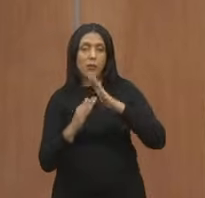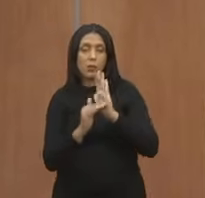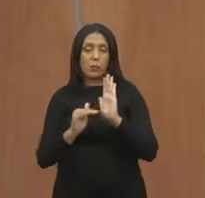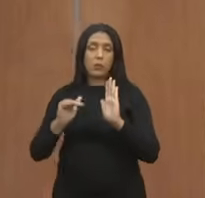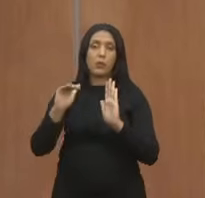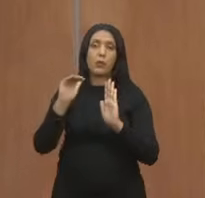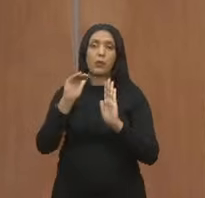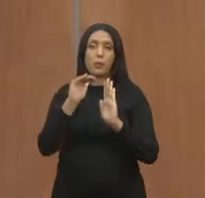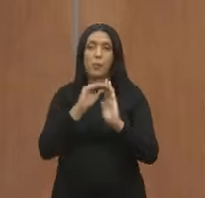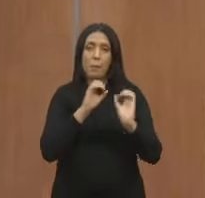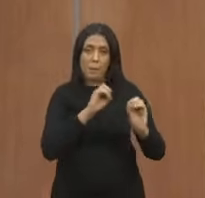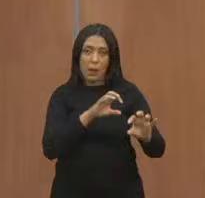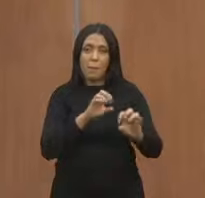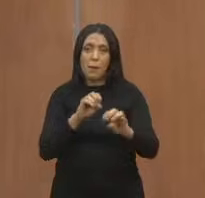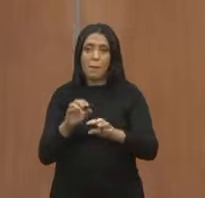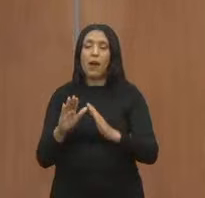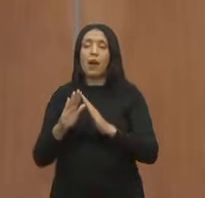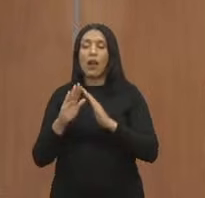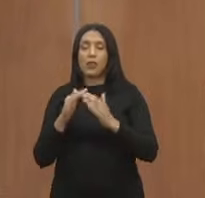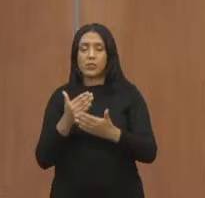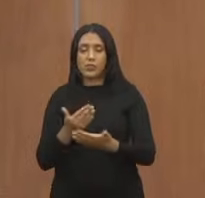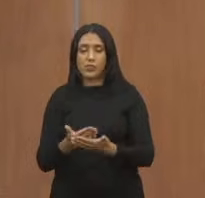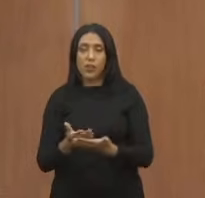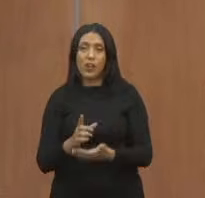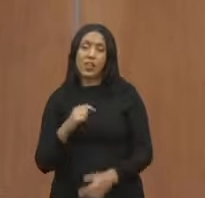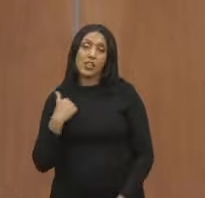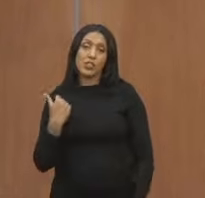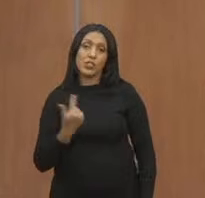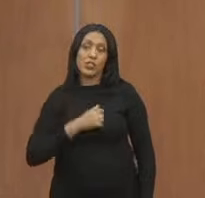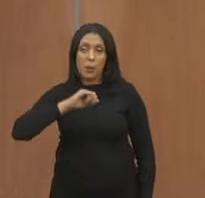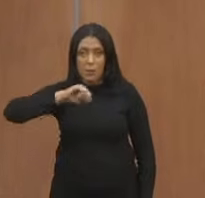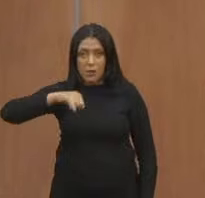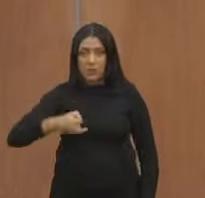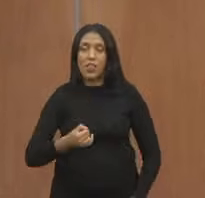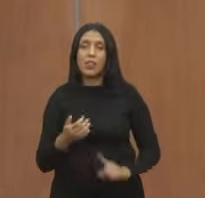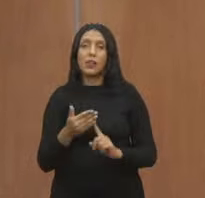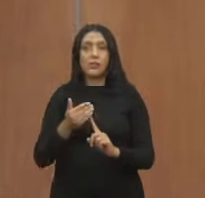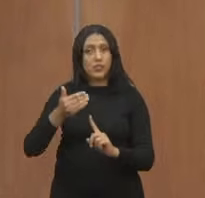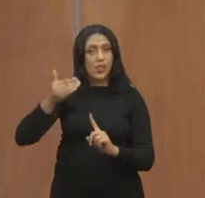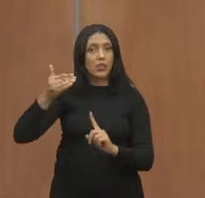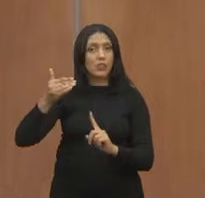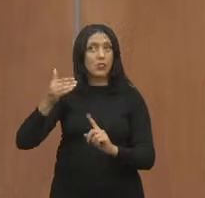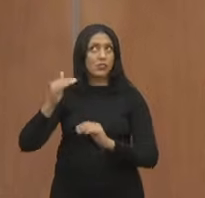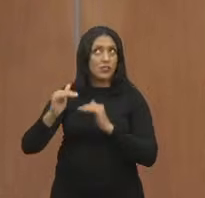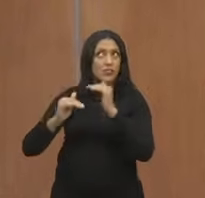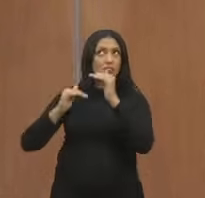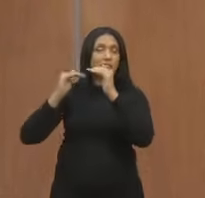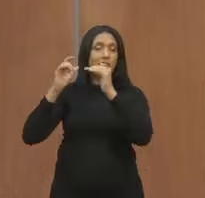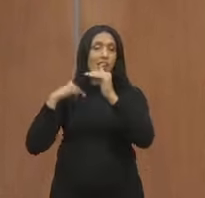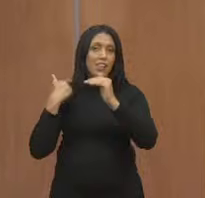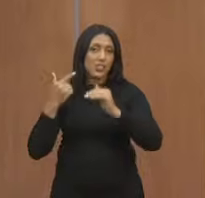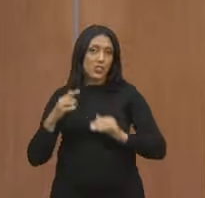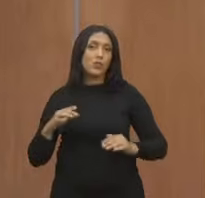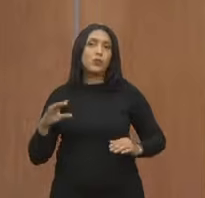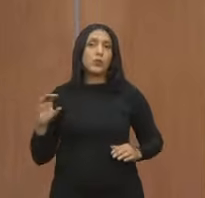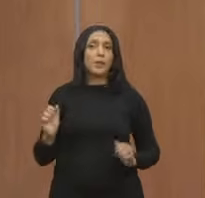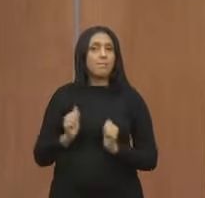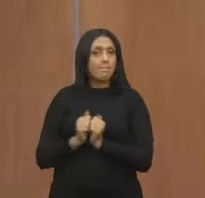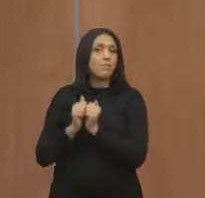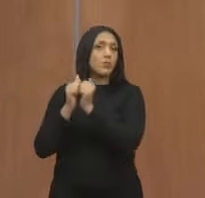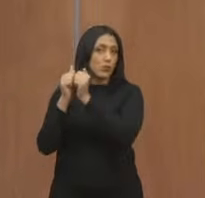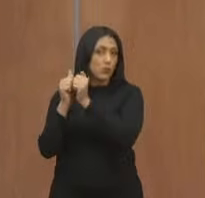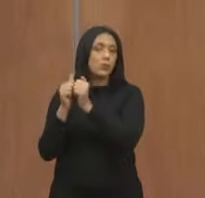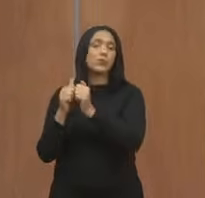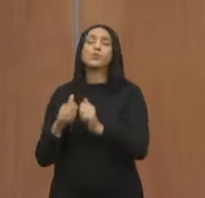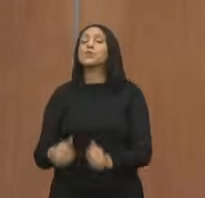e nós temos que avançar também nesse sentido na cidade de Jacareí. Também na parte de mobilidade